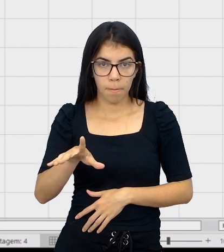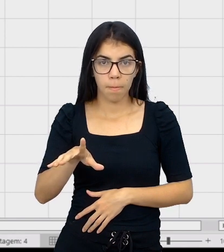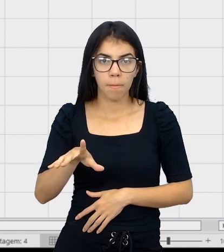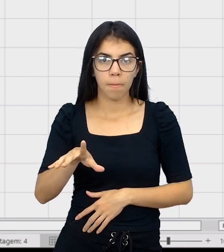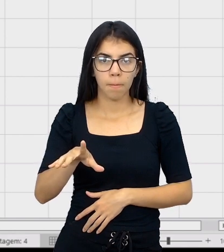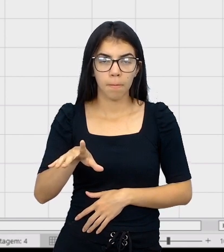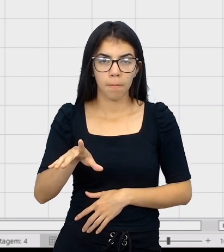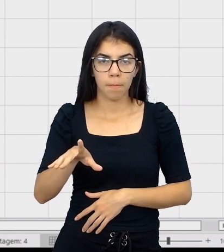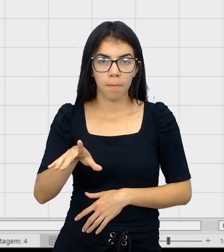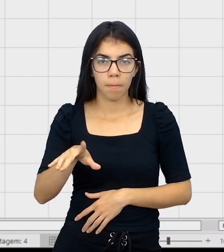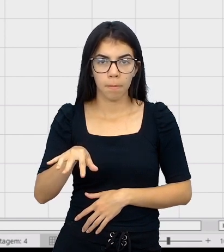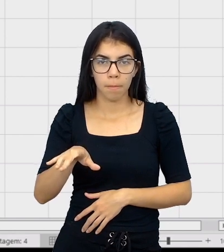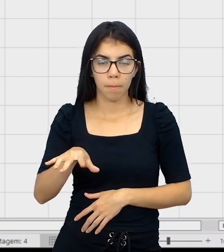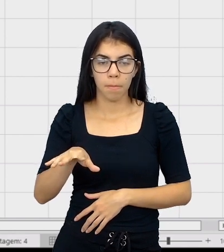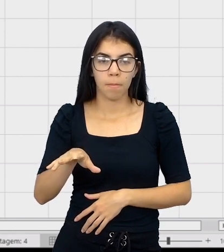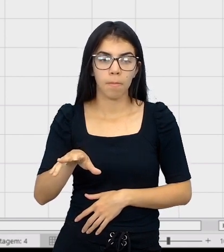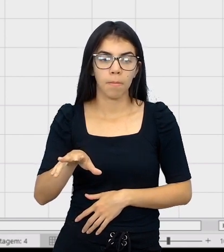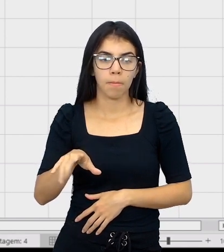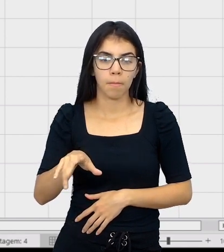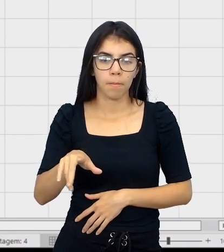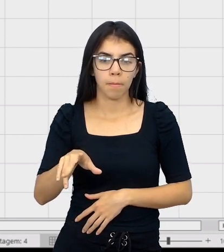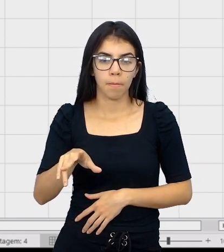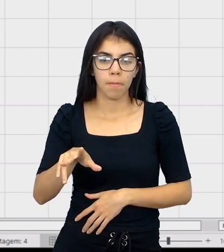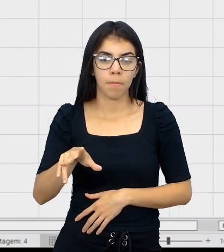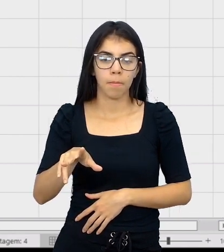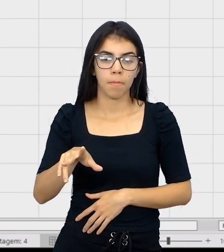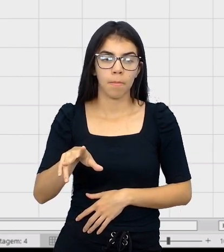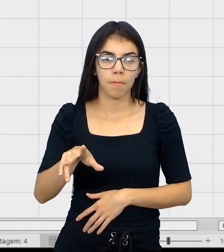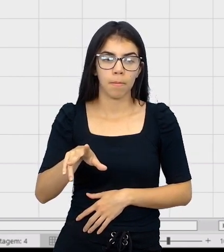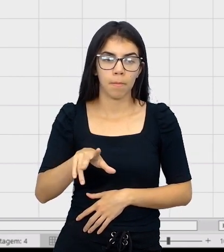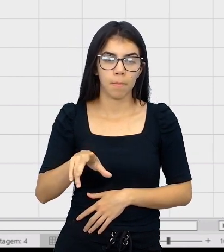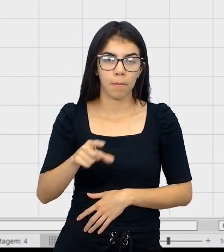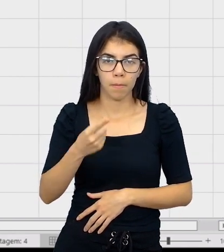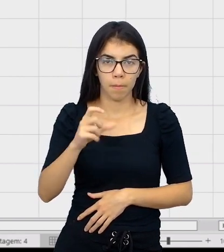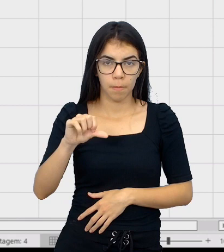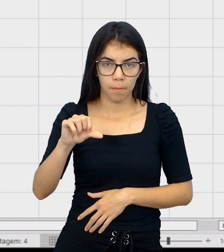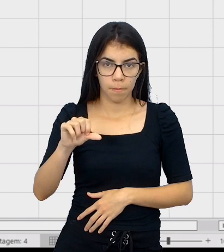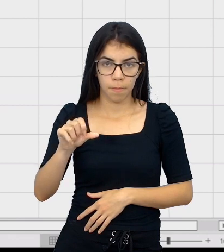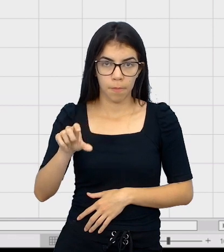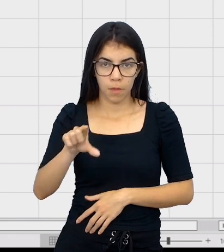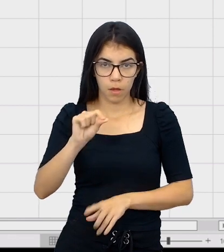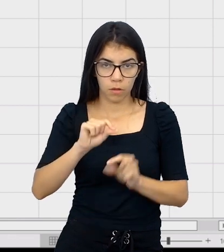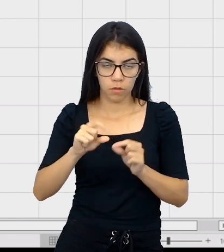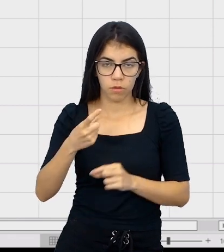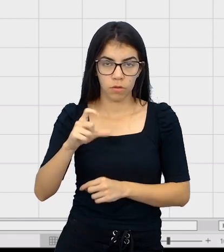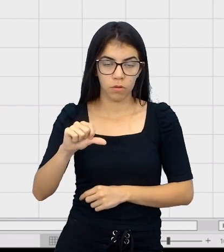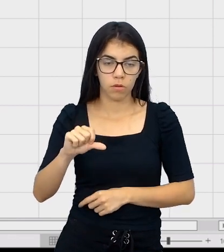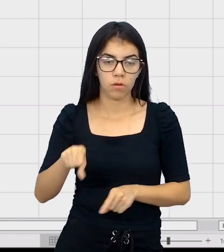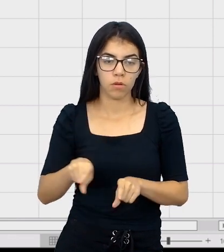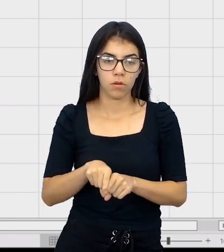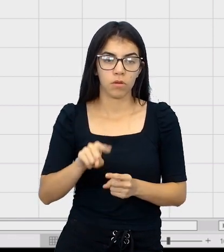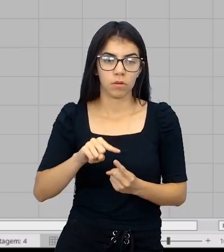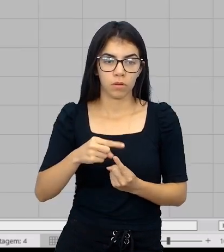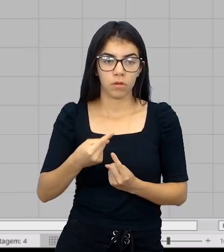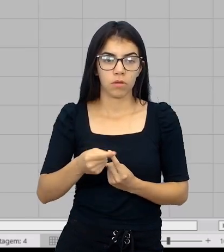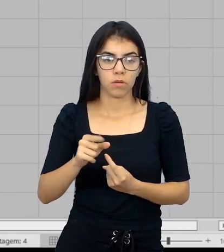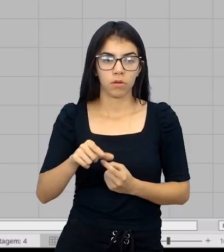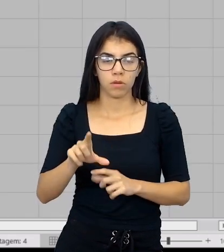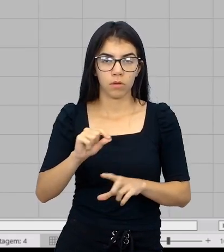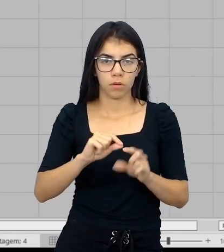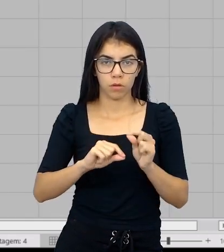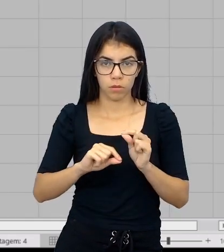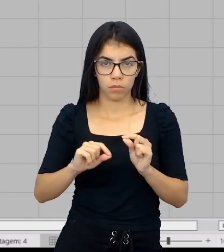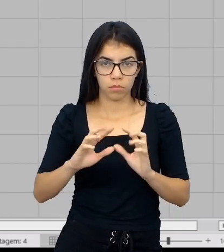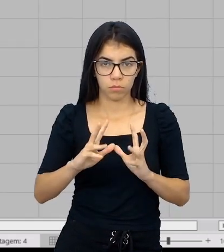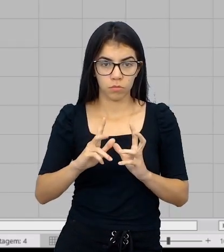da coluna. Isso aqui é só minhas frescuras, tá? Que eu não aguento. 19. Pronto, ficou bem melhor. Ficou. Tá. E já vou vir também de novo no selecionar tudo e